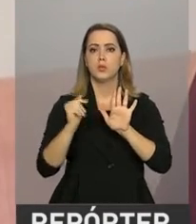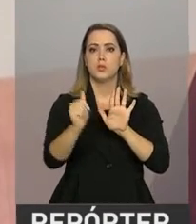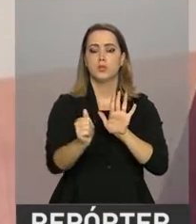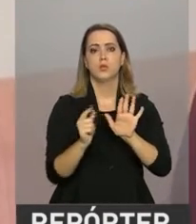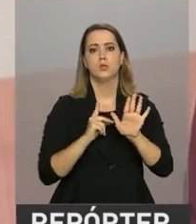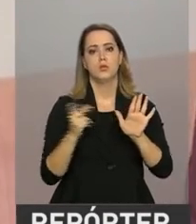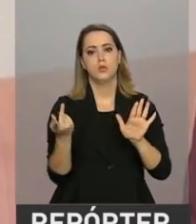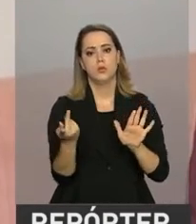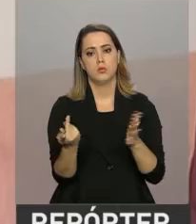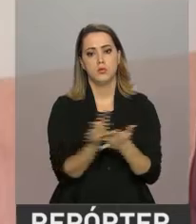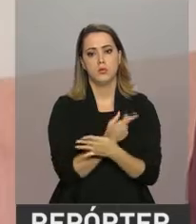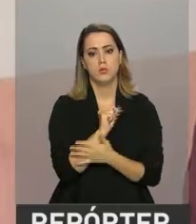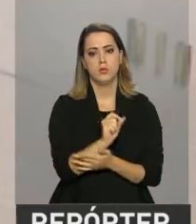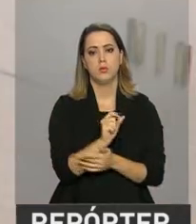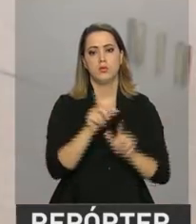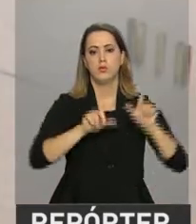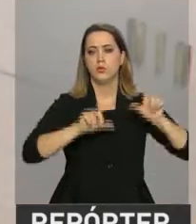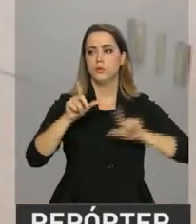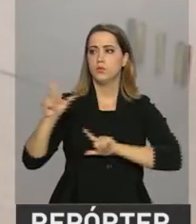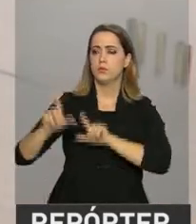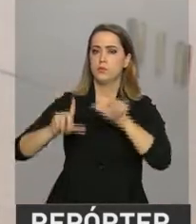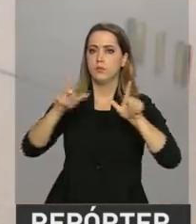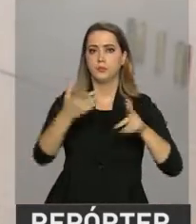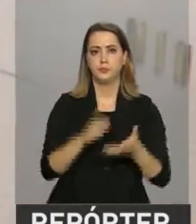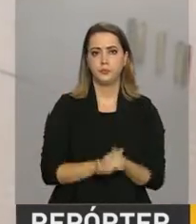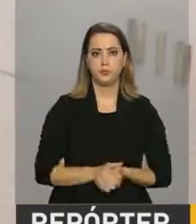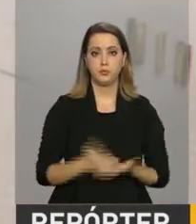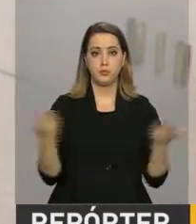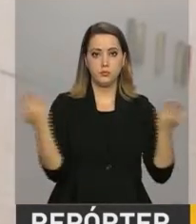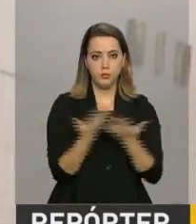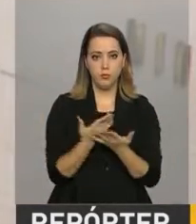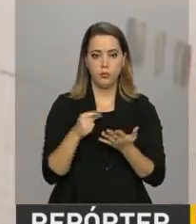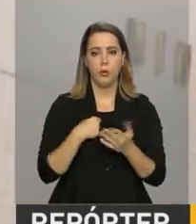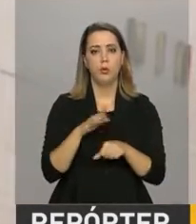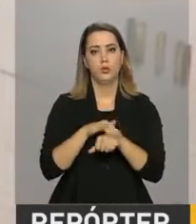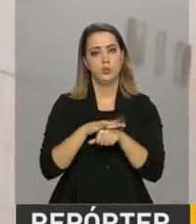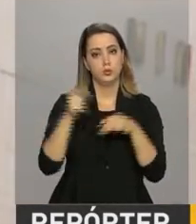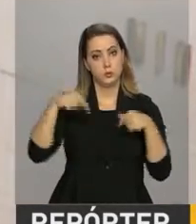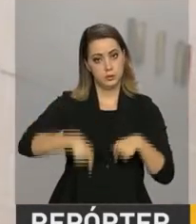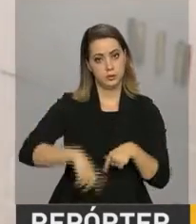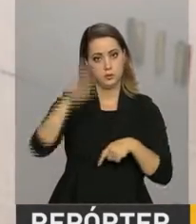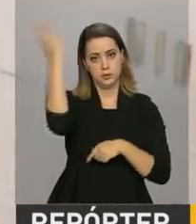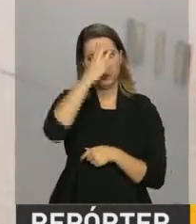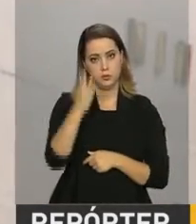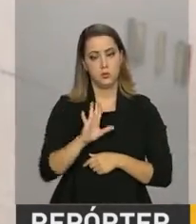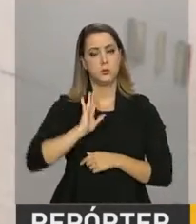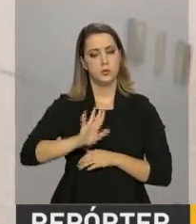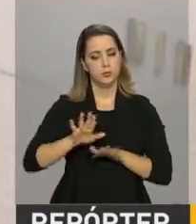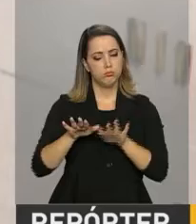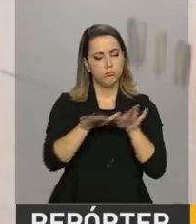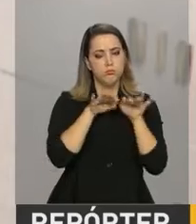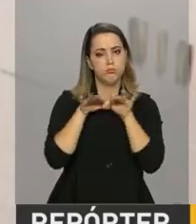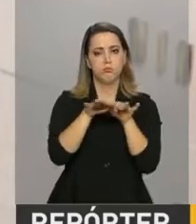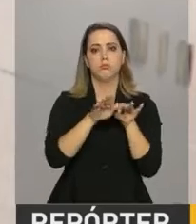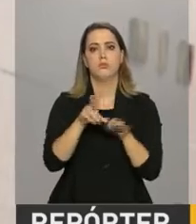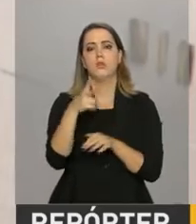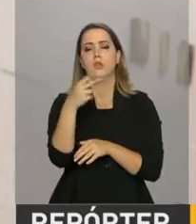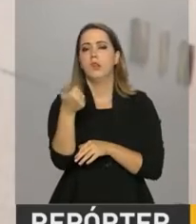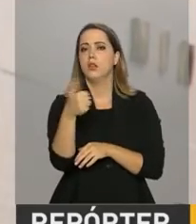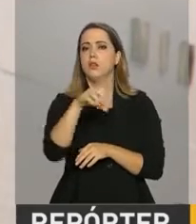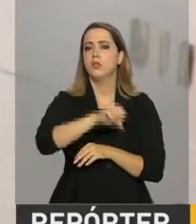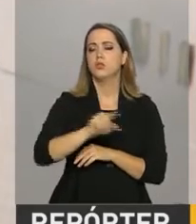divide em vídeo aos pouquinhos a epidemia no brasil está estabilizada com taxa de detecção e torno de